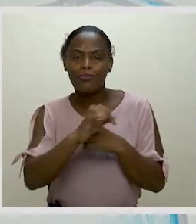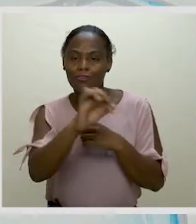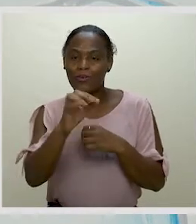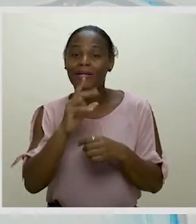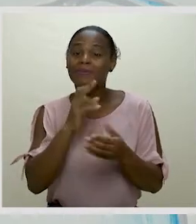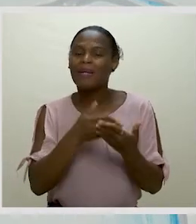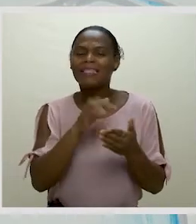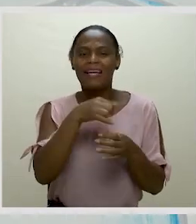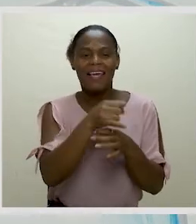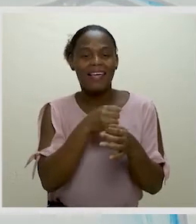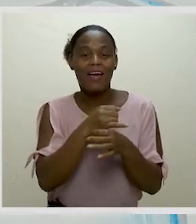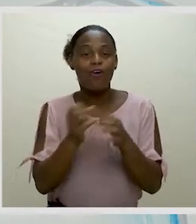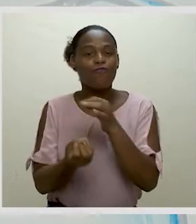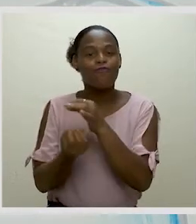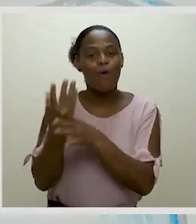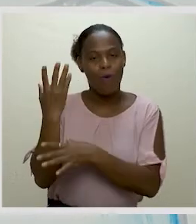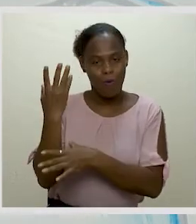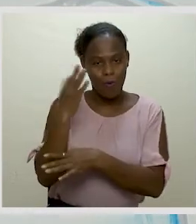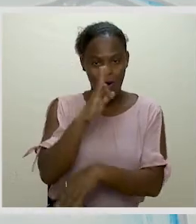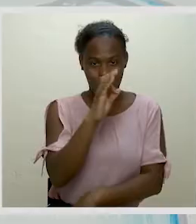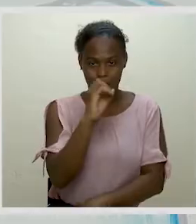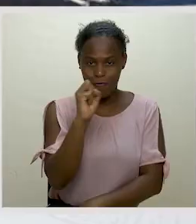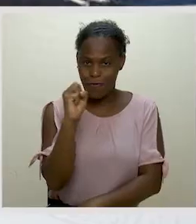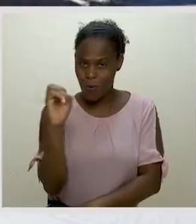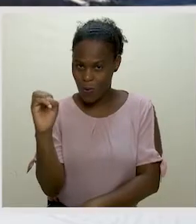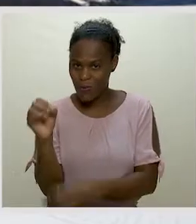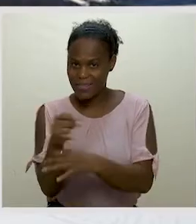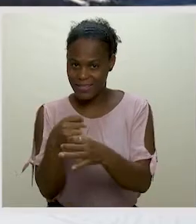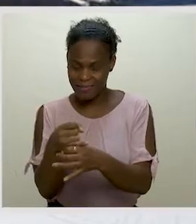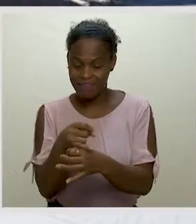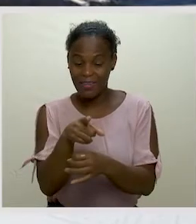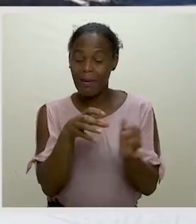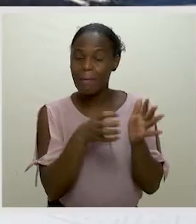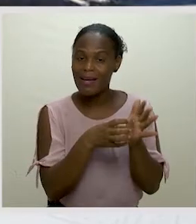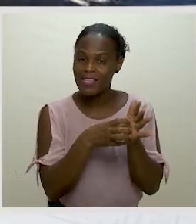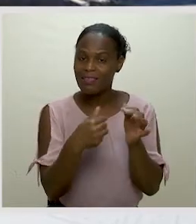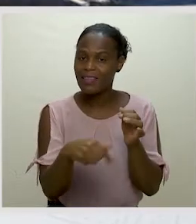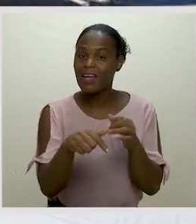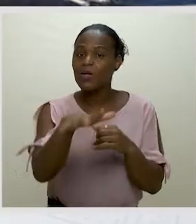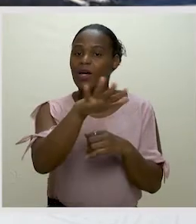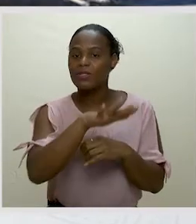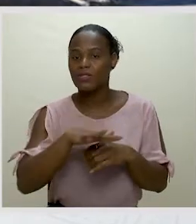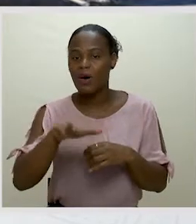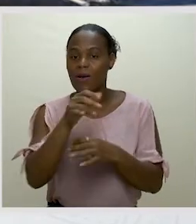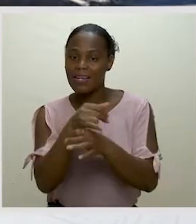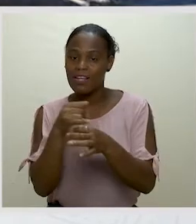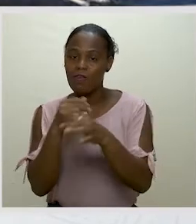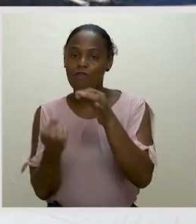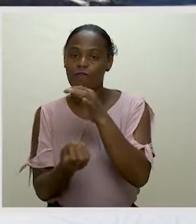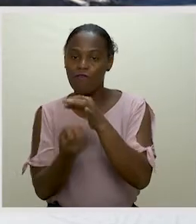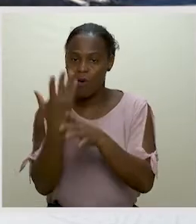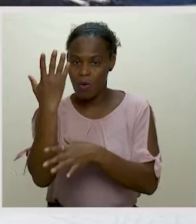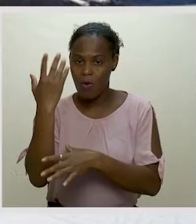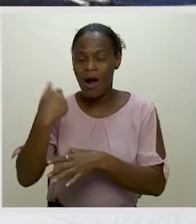do... Exatamente, era a Ilha do Fogo. Então, aquela imagem é uma imagem de uma zona na Ilha do